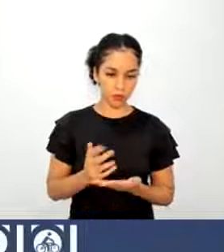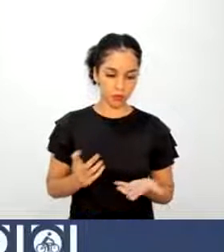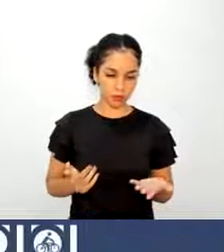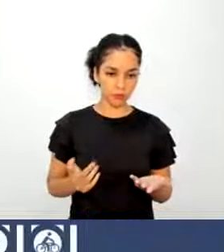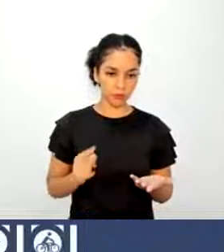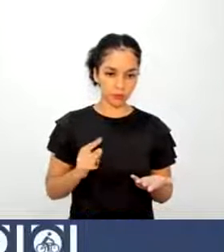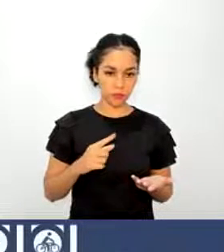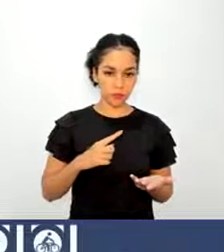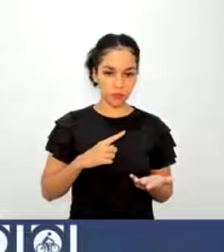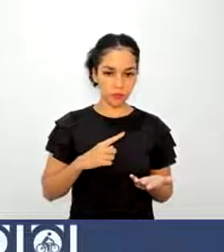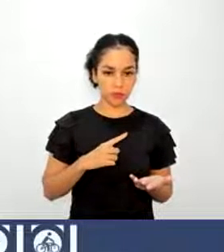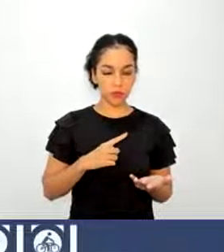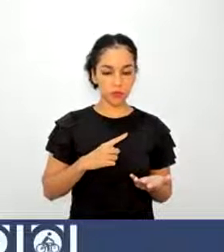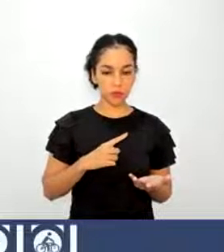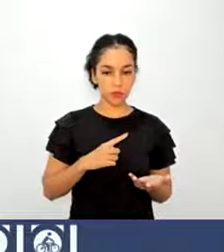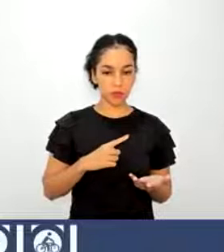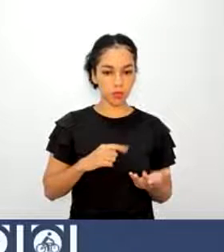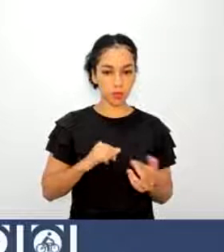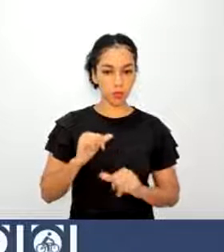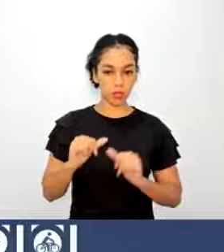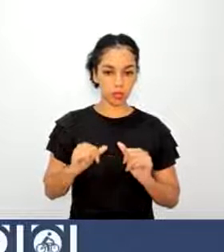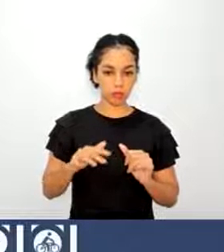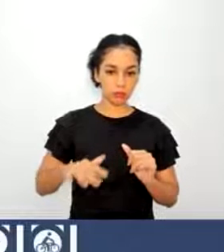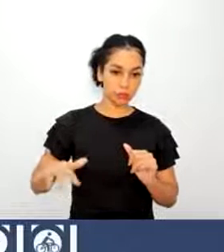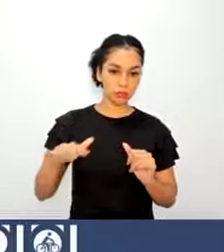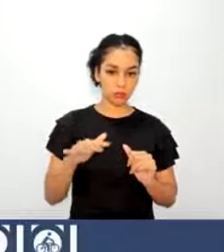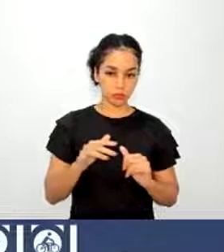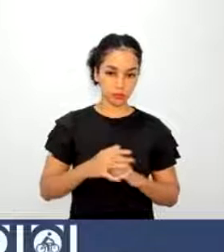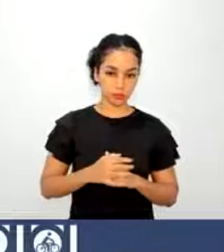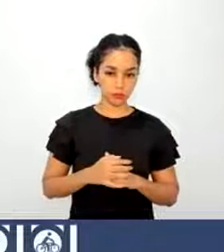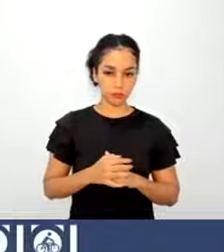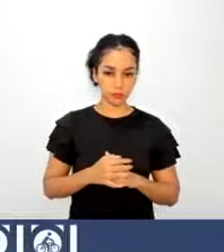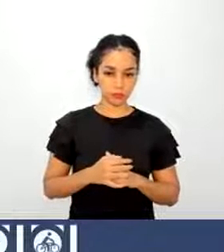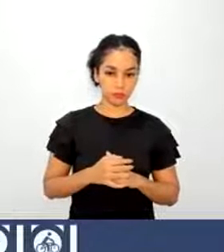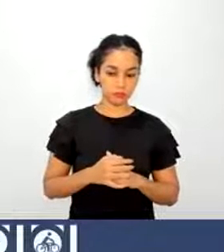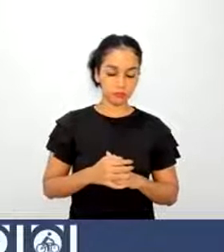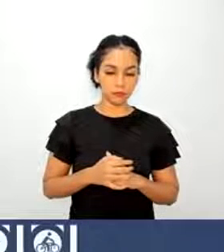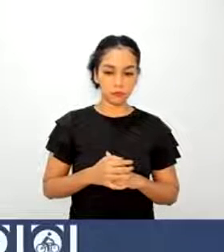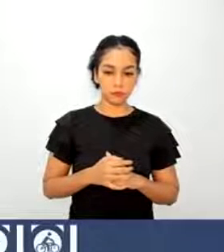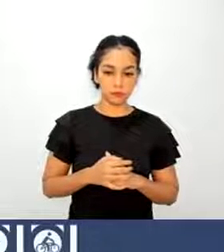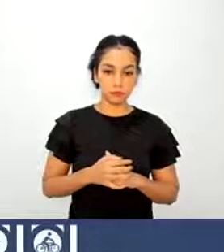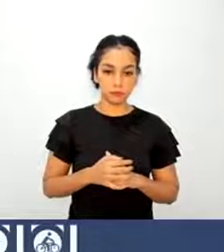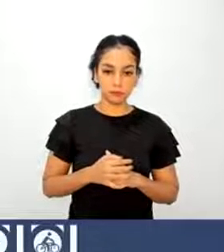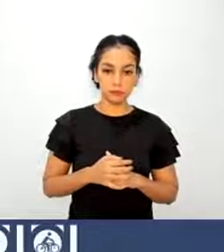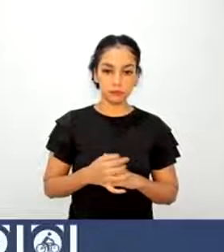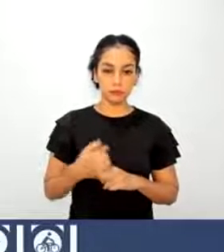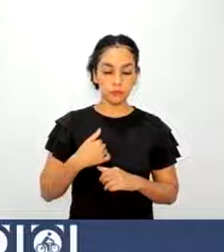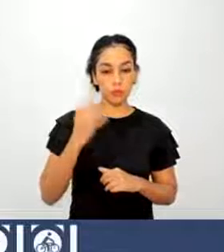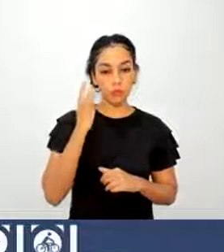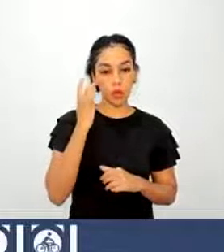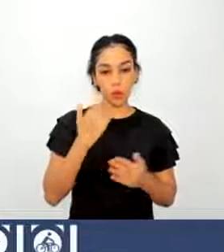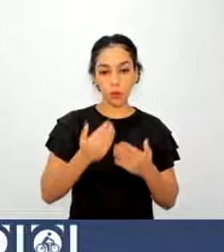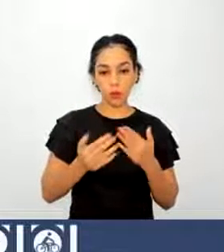mudar a paisagem, né? Quer dizer, a gente eu acho que qualquer pessoa com um olhar